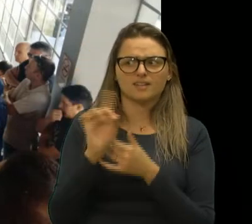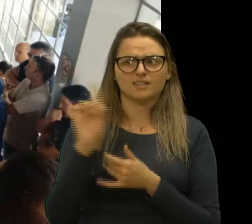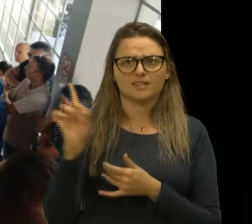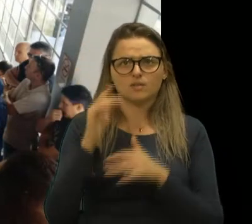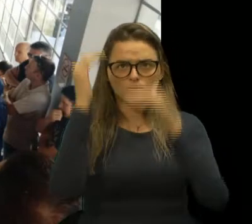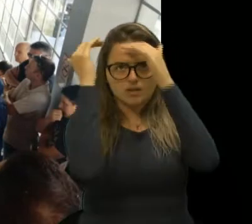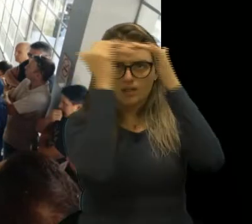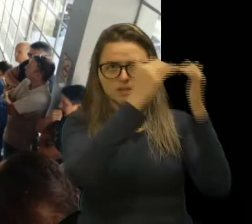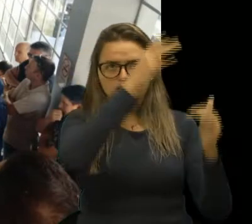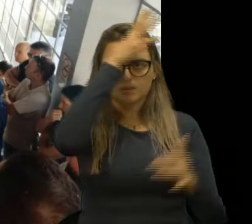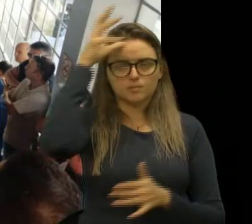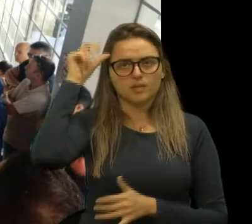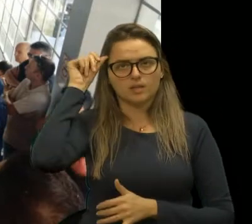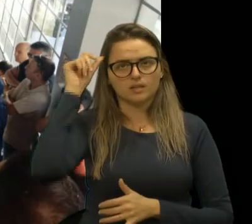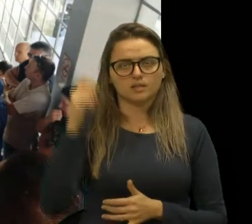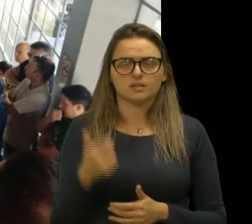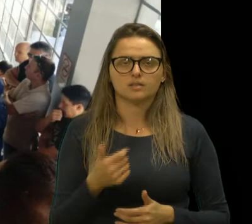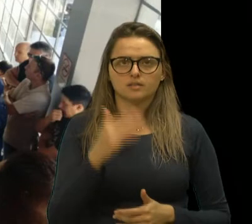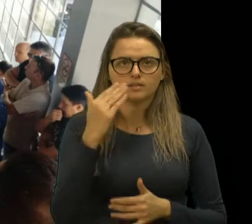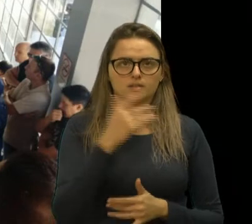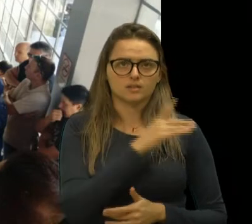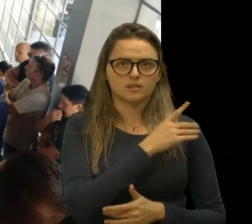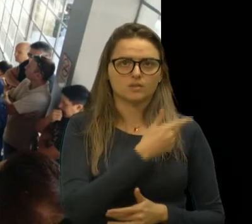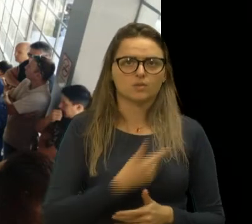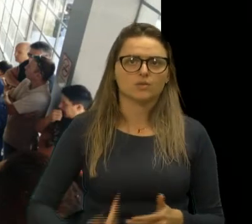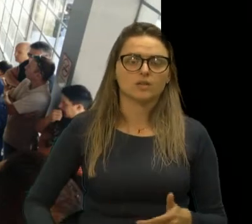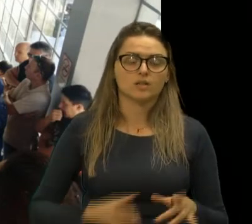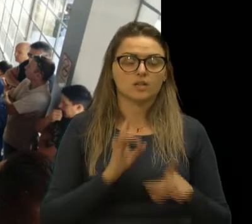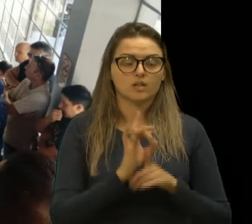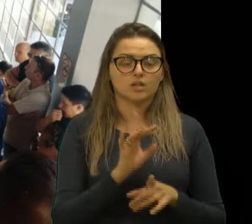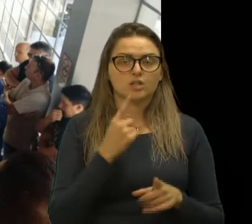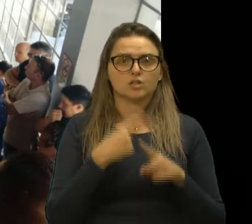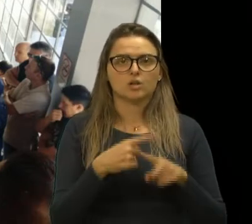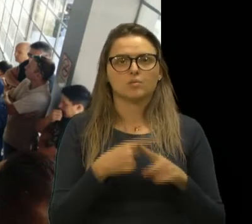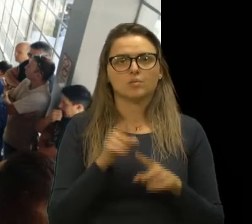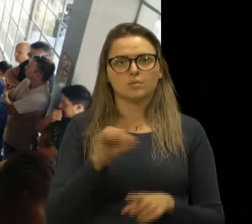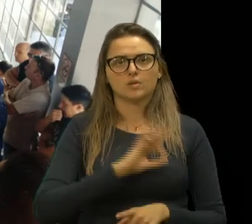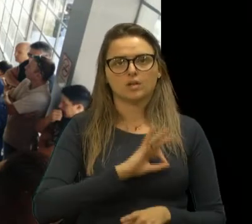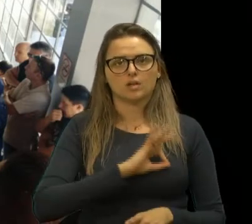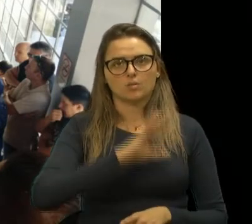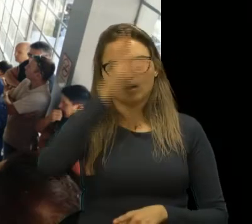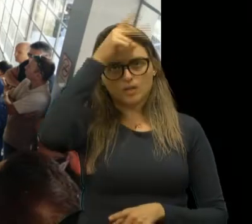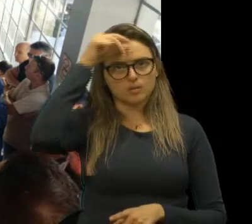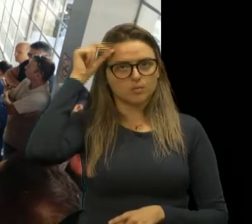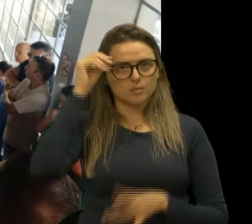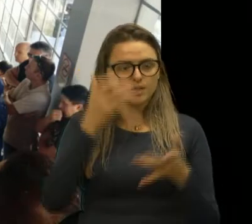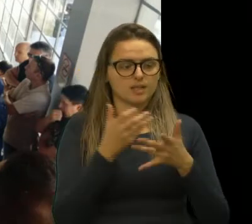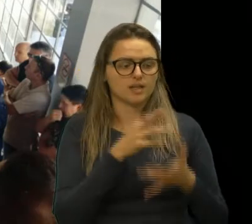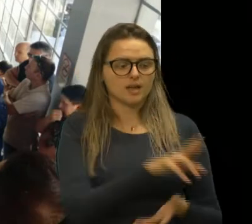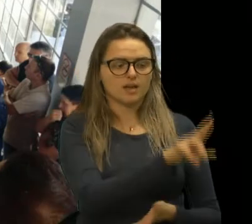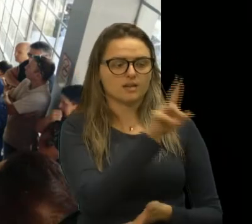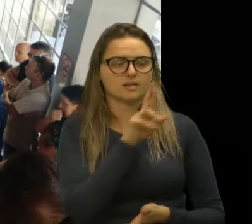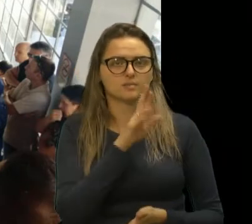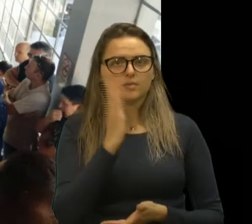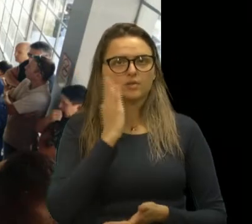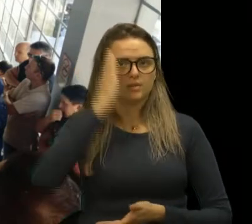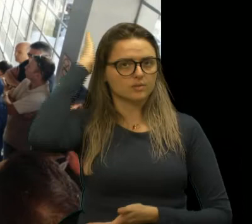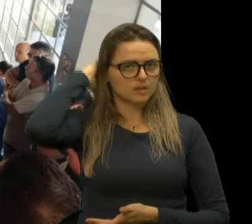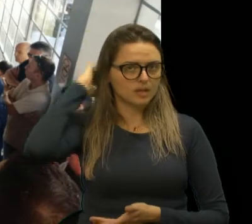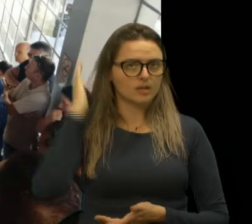e só porque eles querem ouvir do prefeito que eles têm a guarda municipal